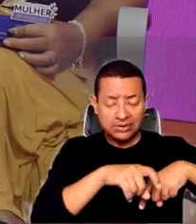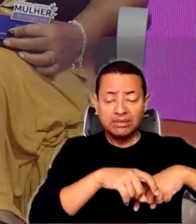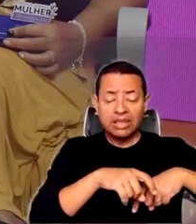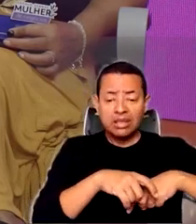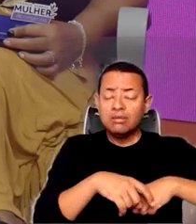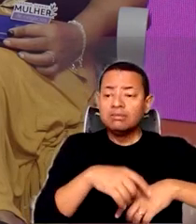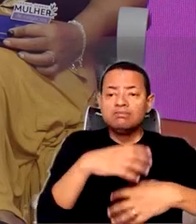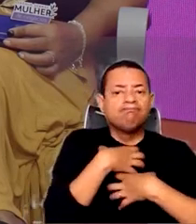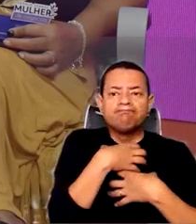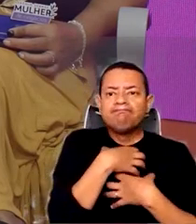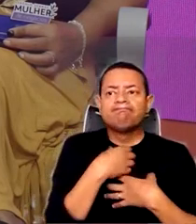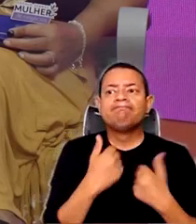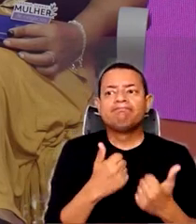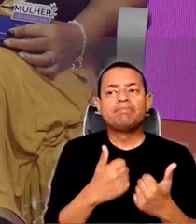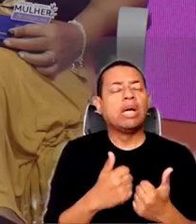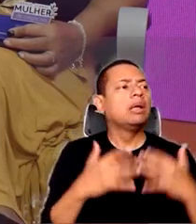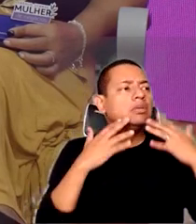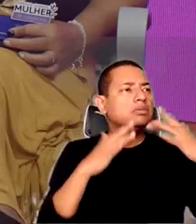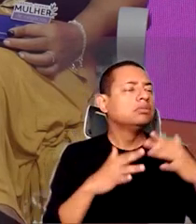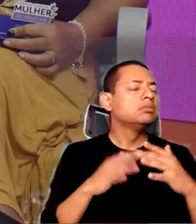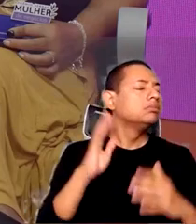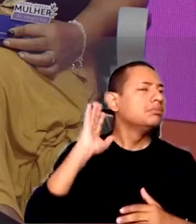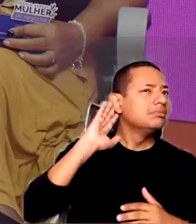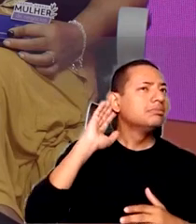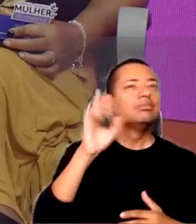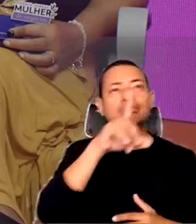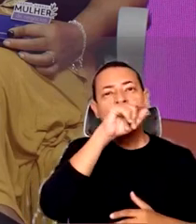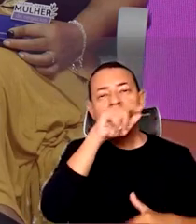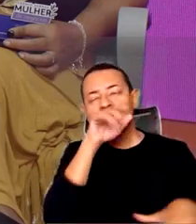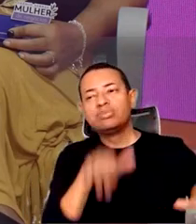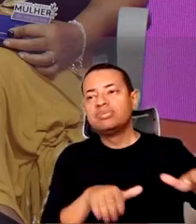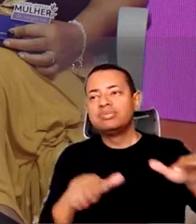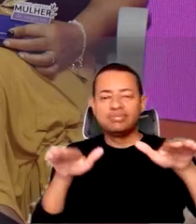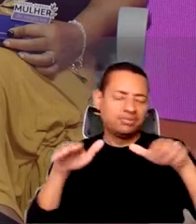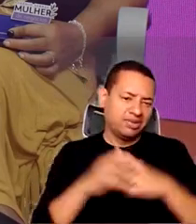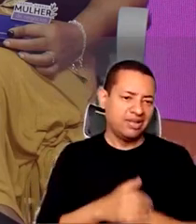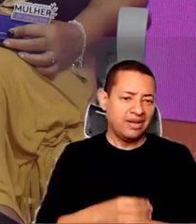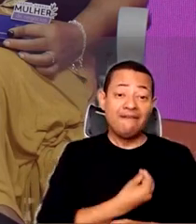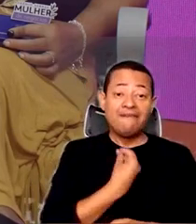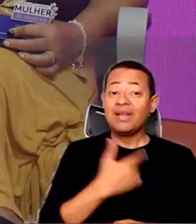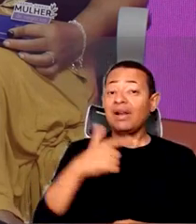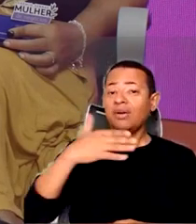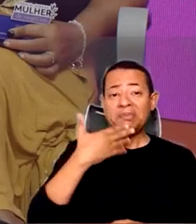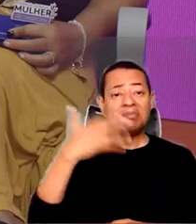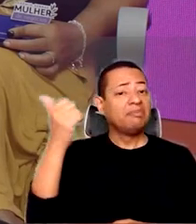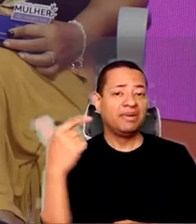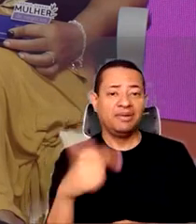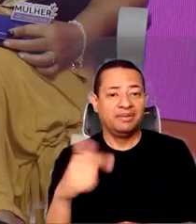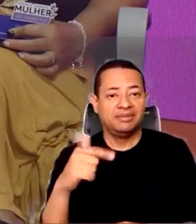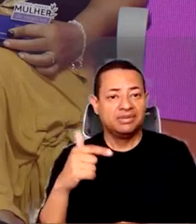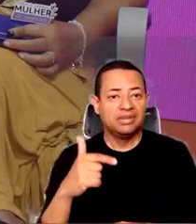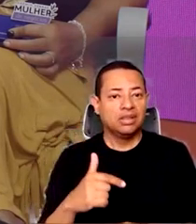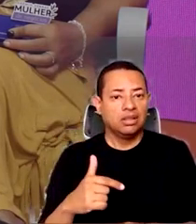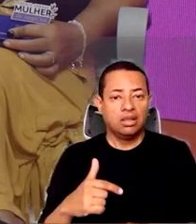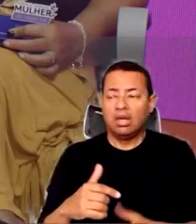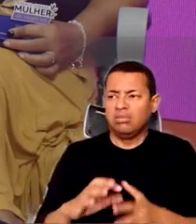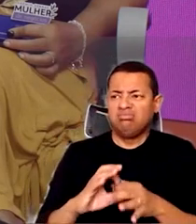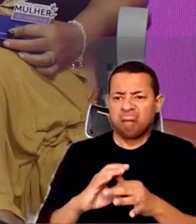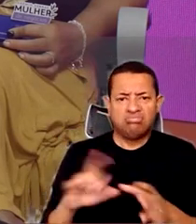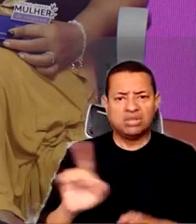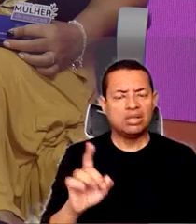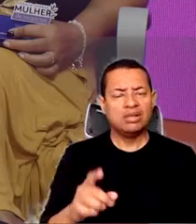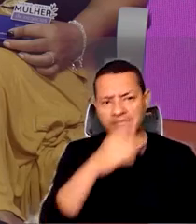lá que eu me sinto bem é cuidando da natureza é escutando os pássaros não tem outra vida melhor então assim não deixa o que as